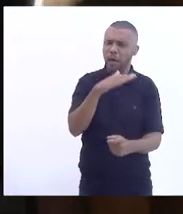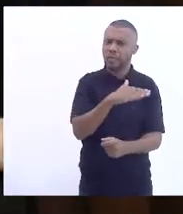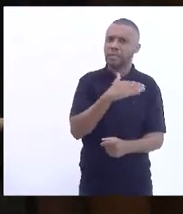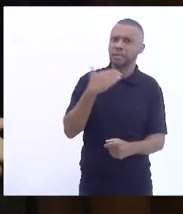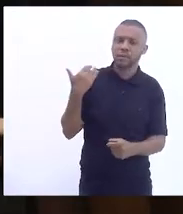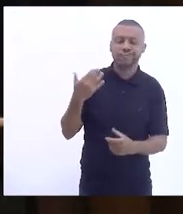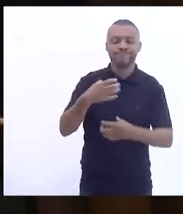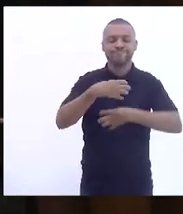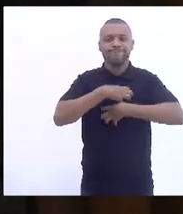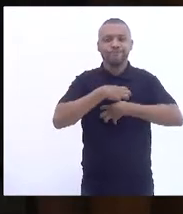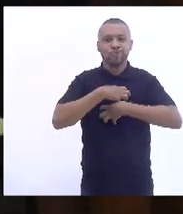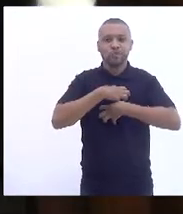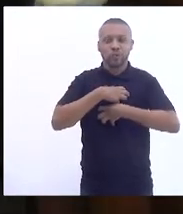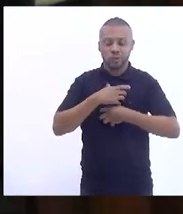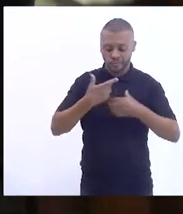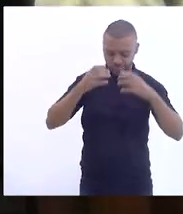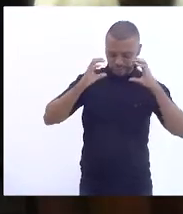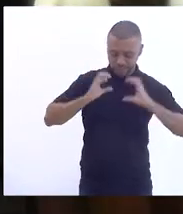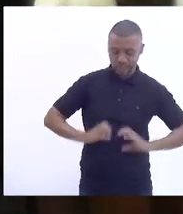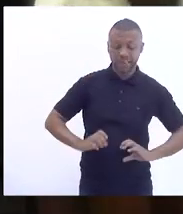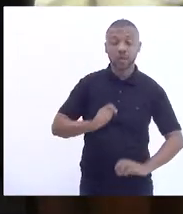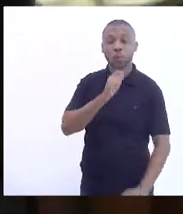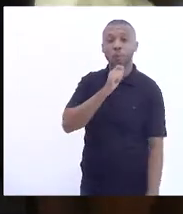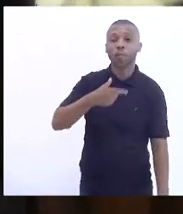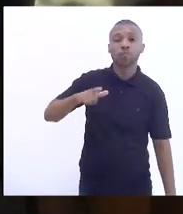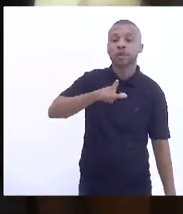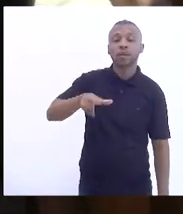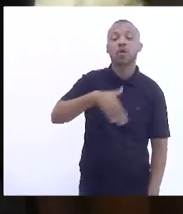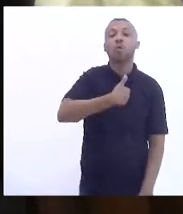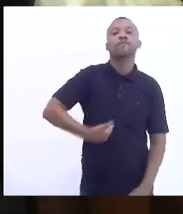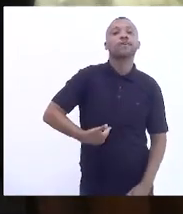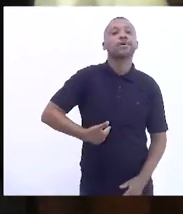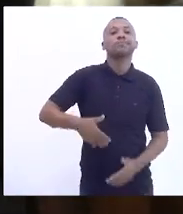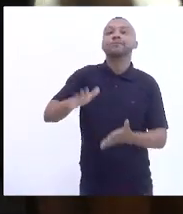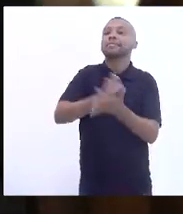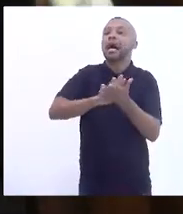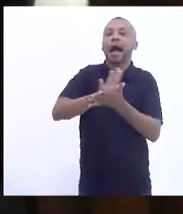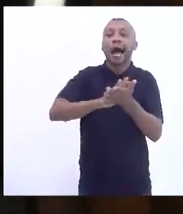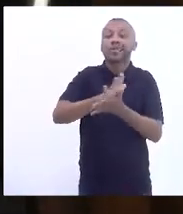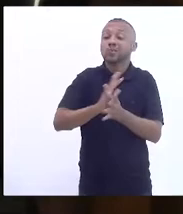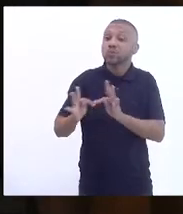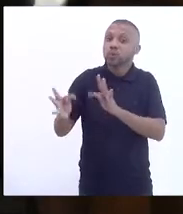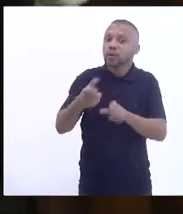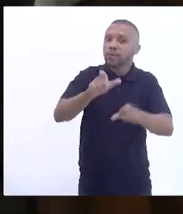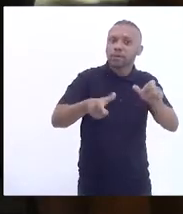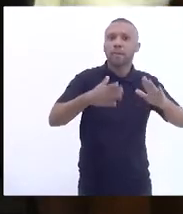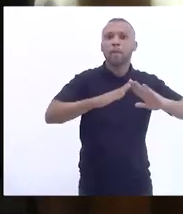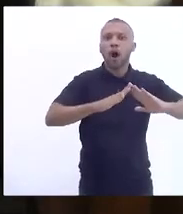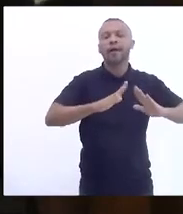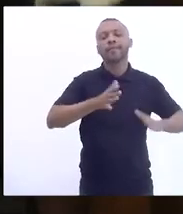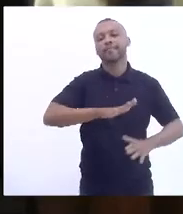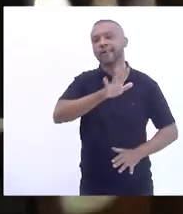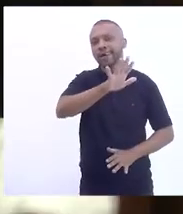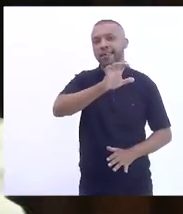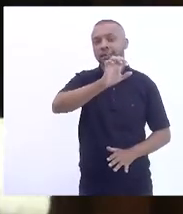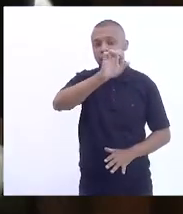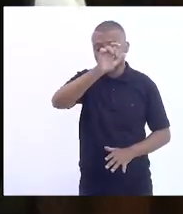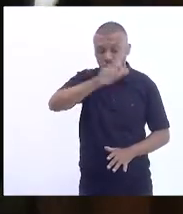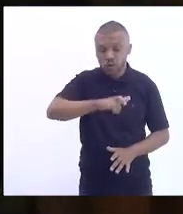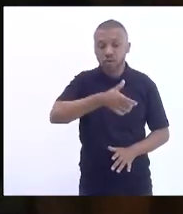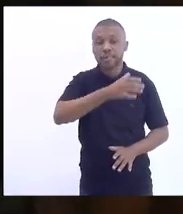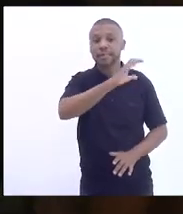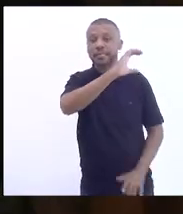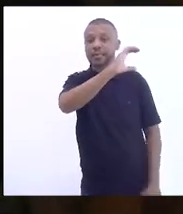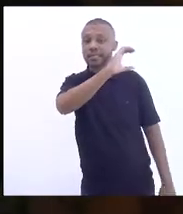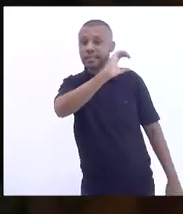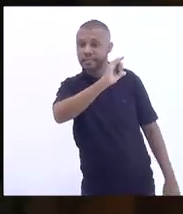cidadão sem estado e todos os moradores de favela companheiros são cidadãos em estado